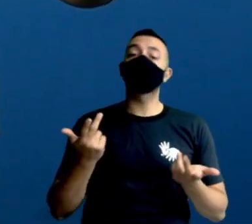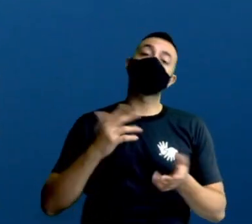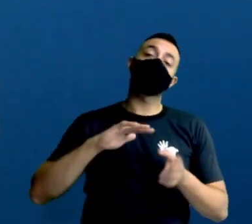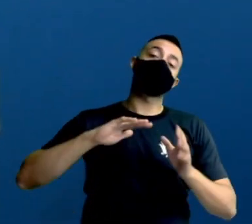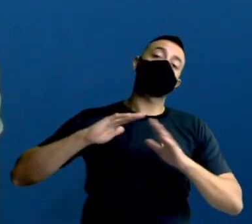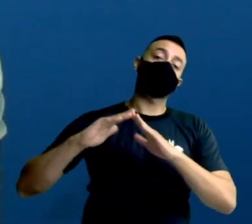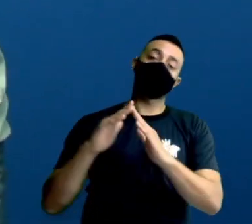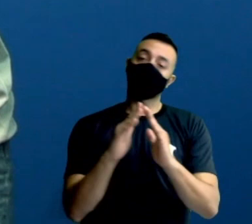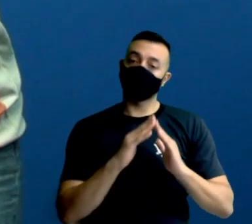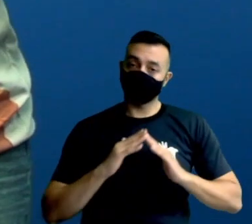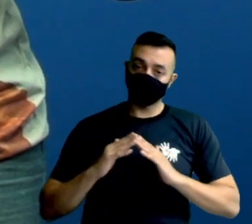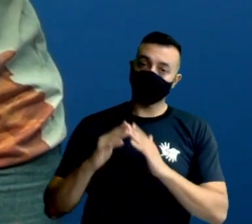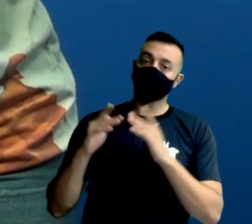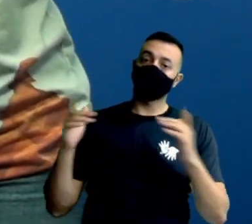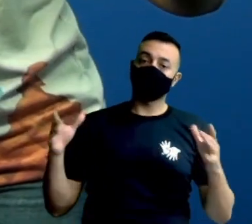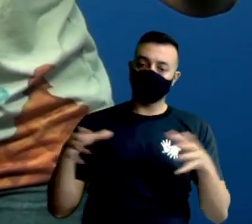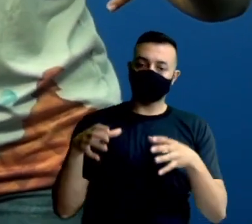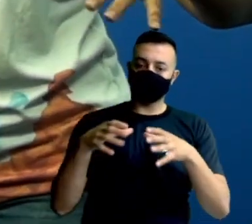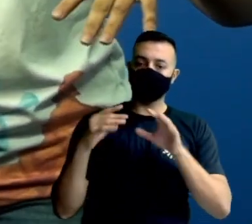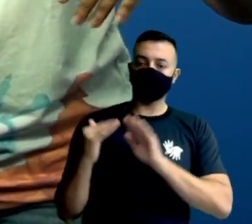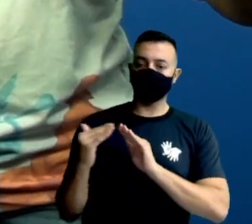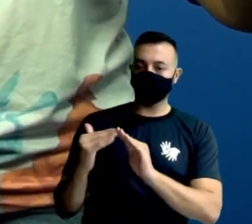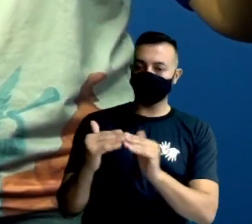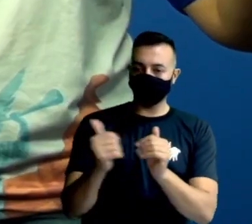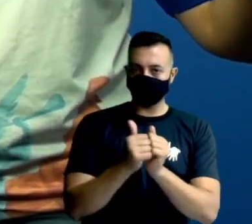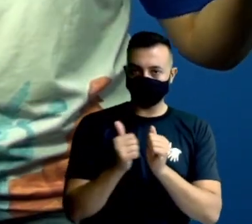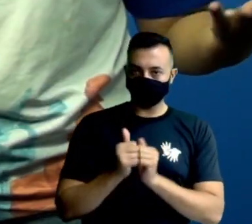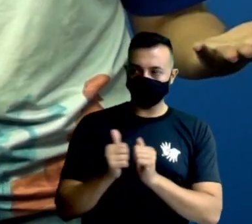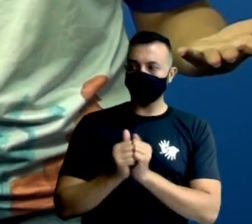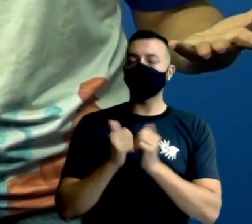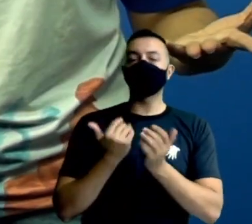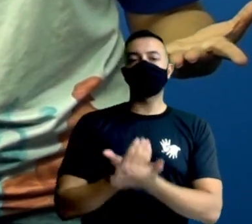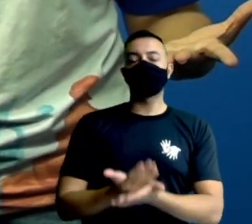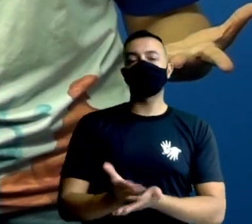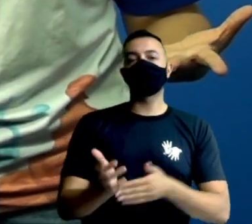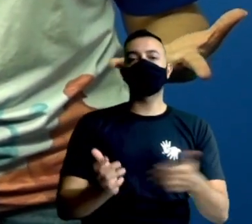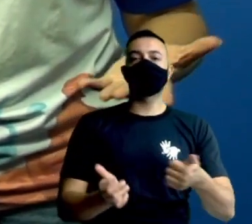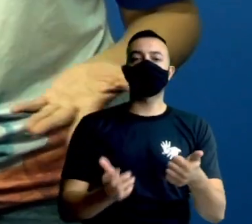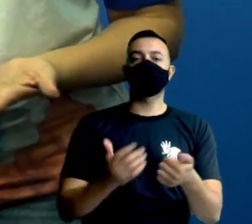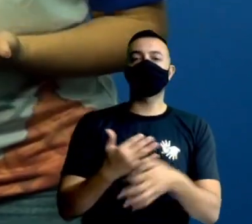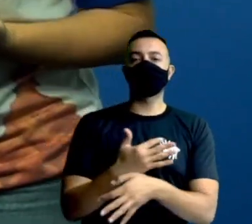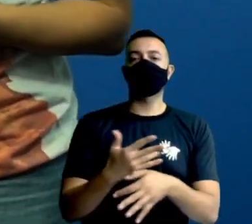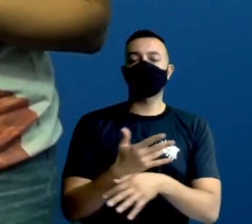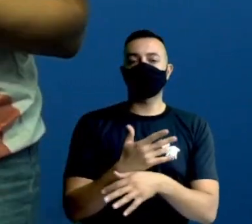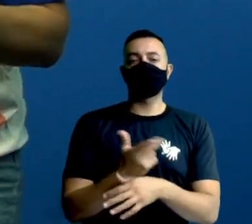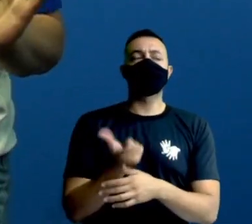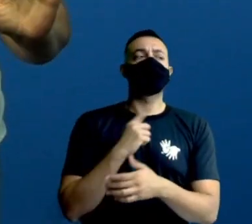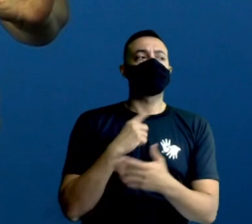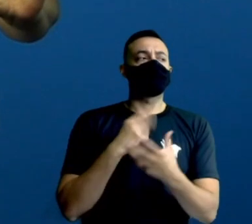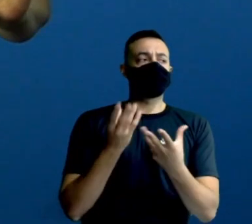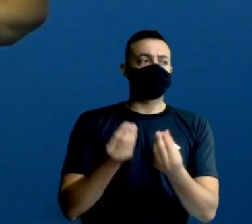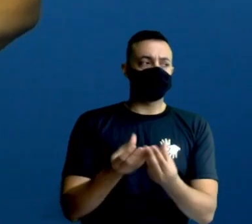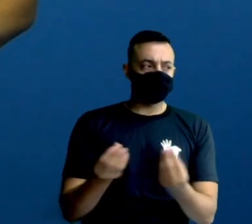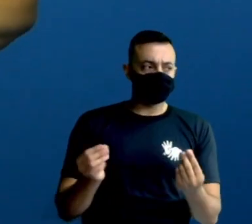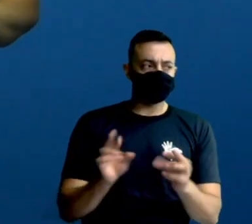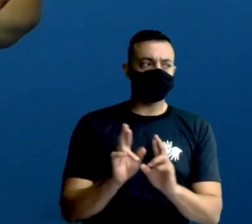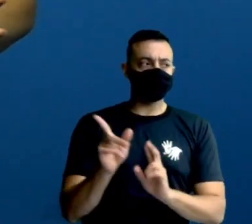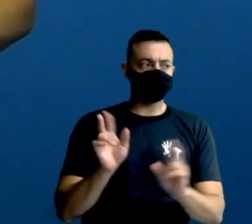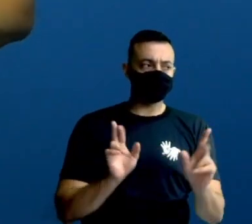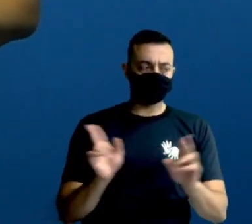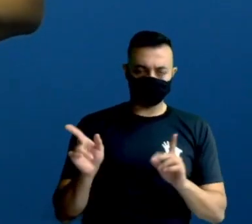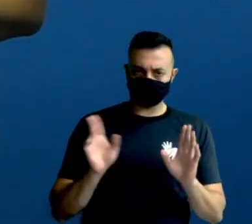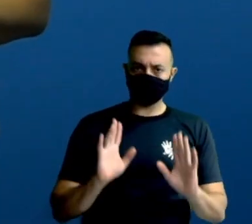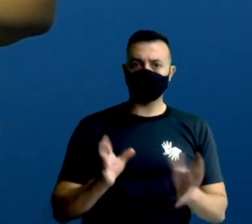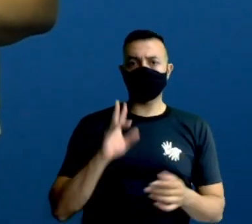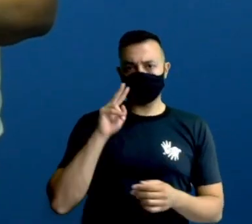comecem a aumentar, as aldeias vão se juntando umas às outras e começam as primeiras cidades, que tinham muitas diferenças entre elas. A